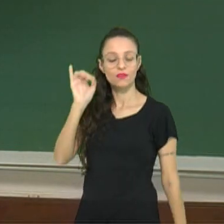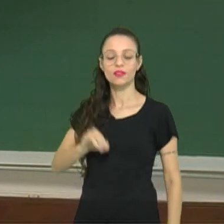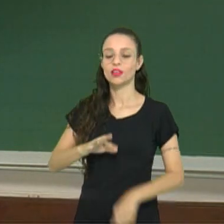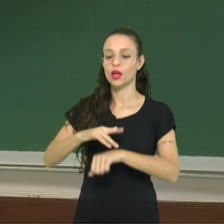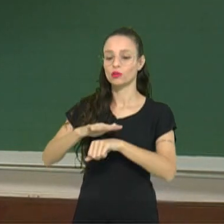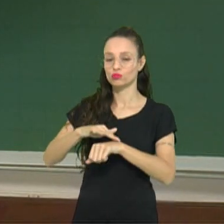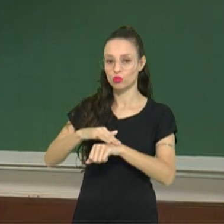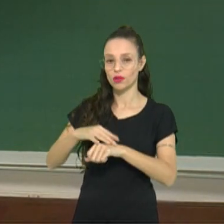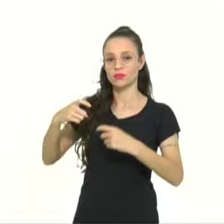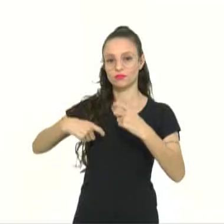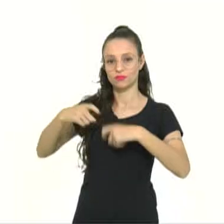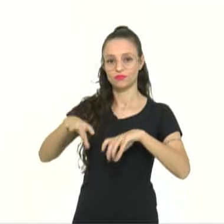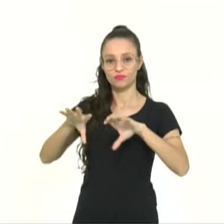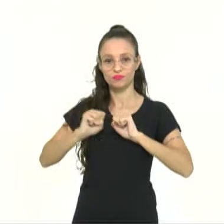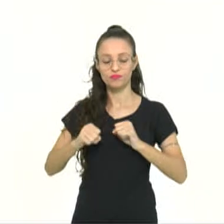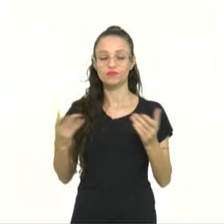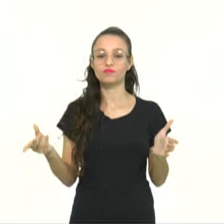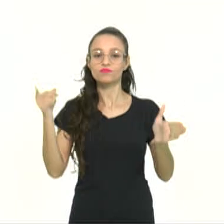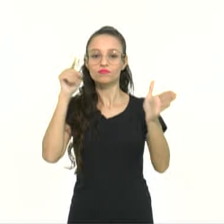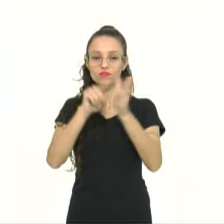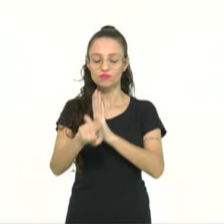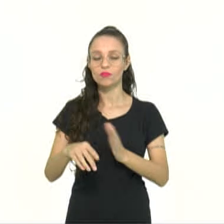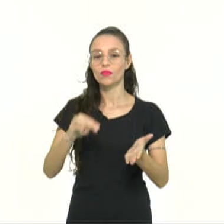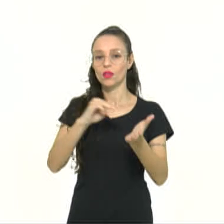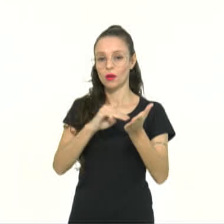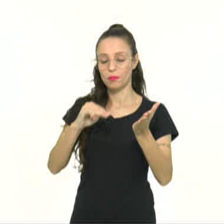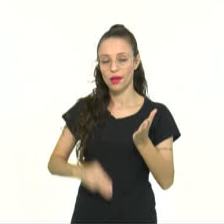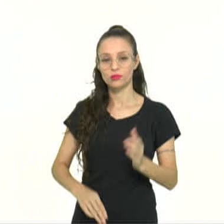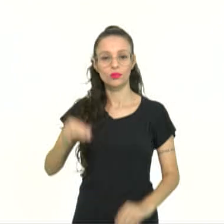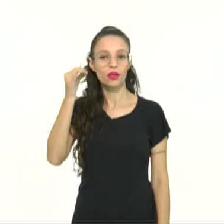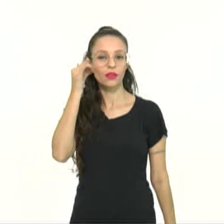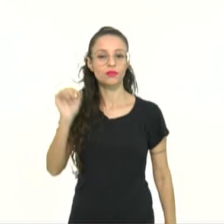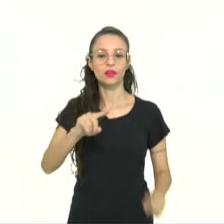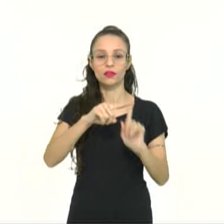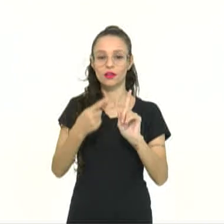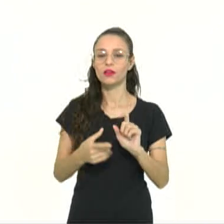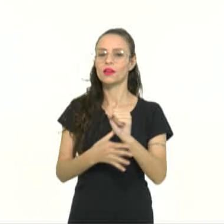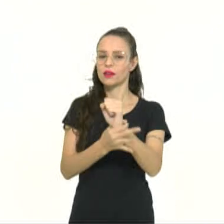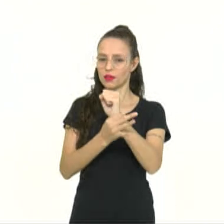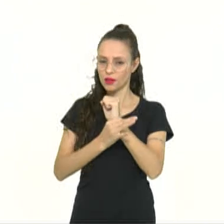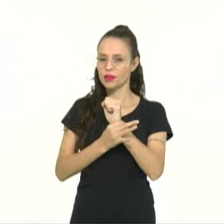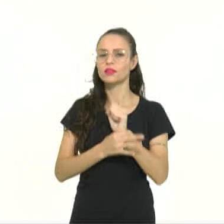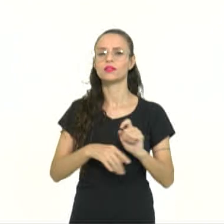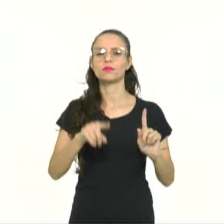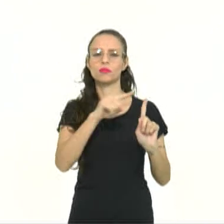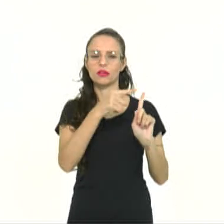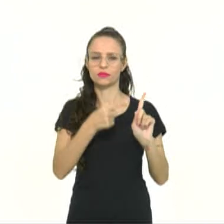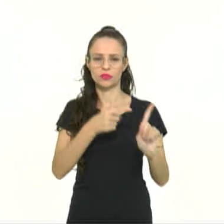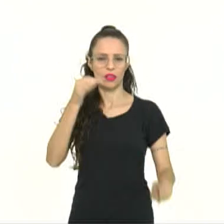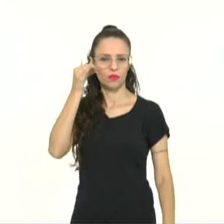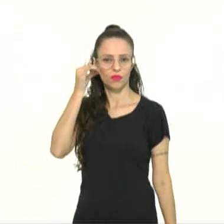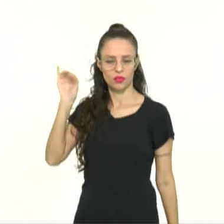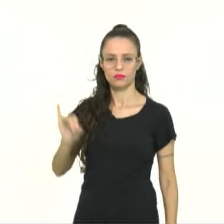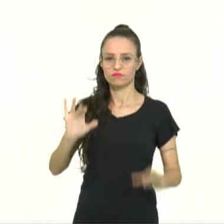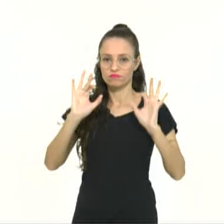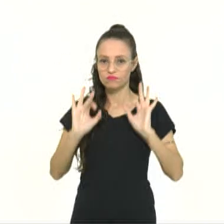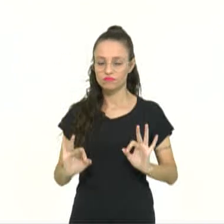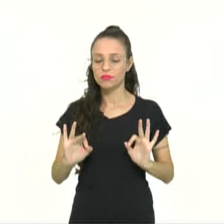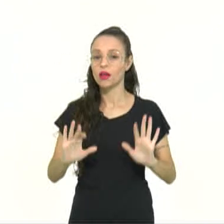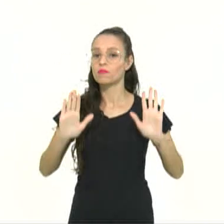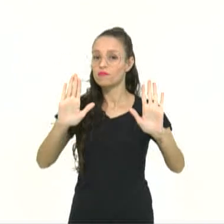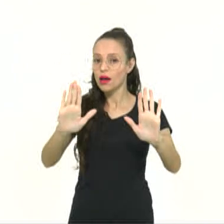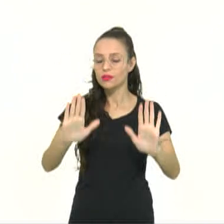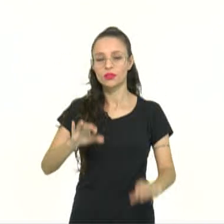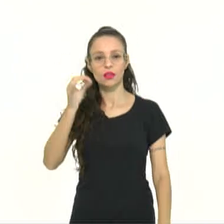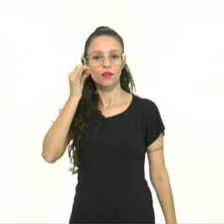ali. Vamos a um quiz então. Os métodos contraceptivos garantem a proteção contra uma gravidez indesejada. Muito bem. Apesar de